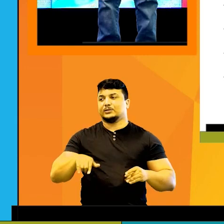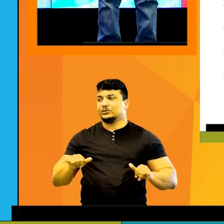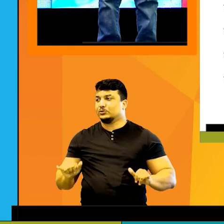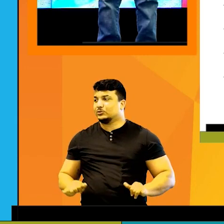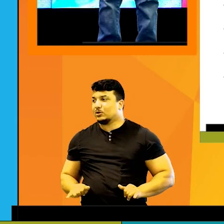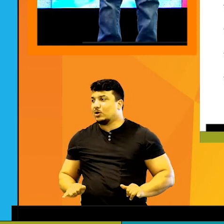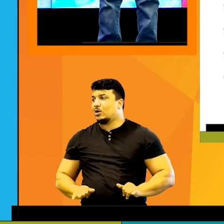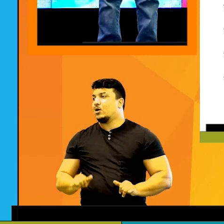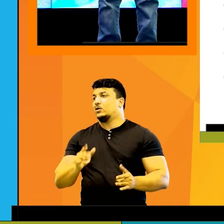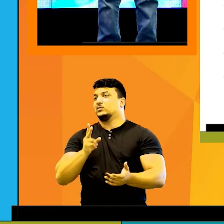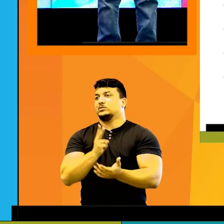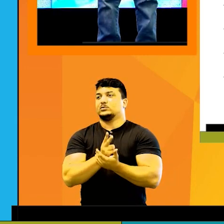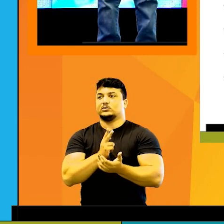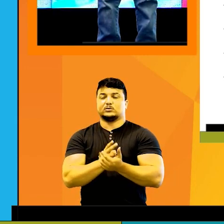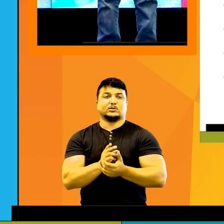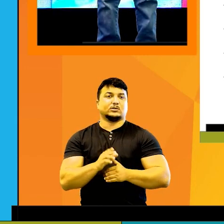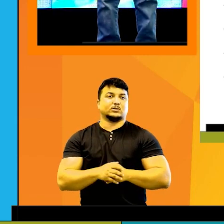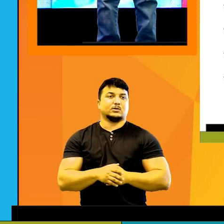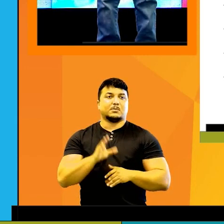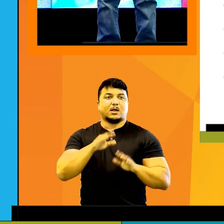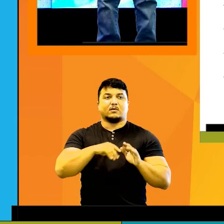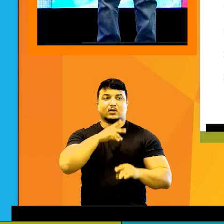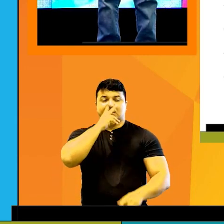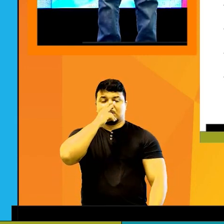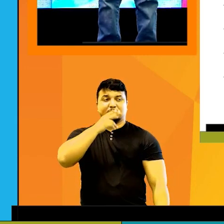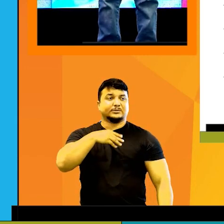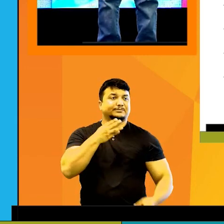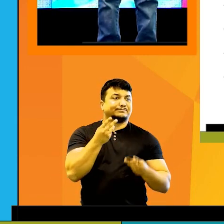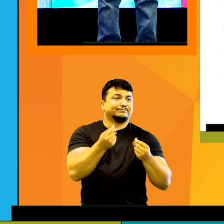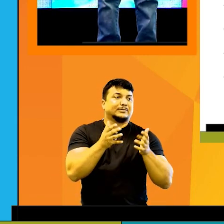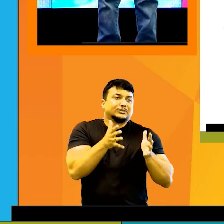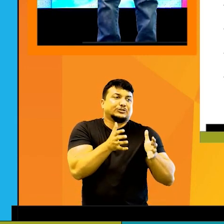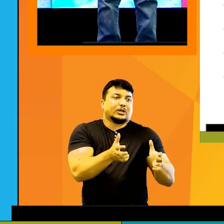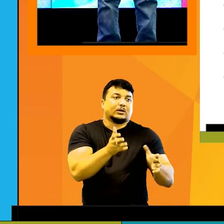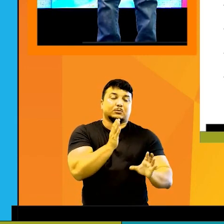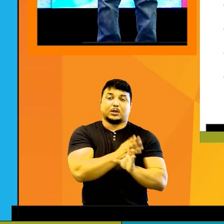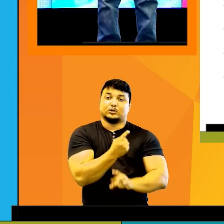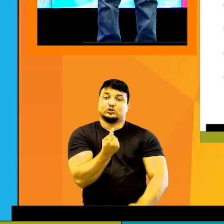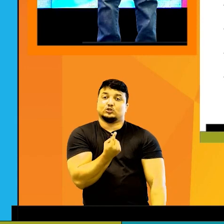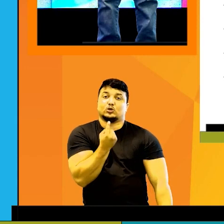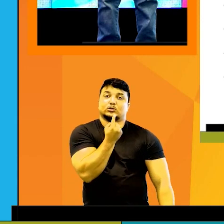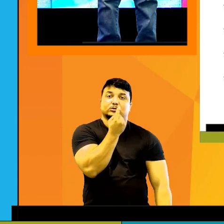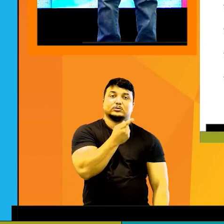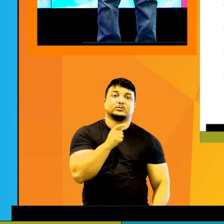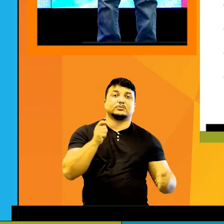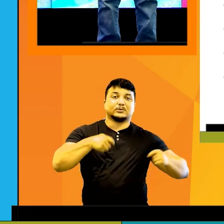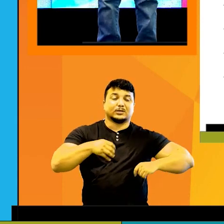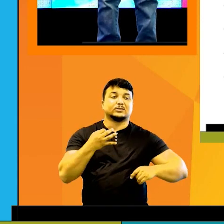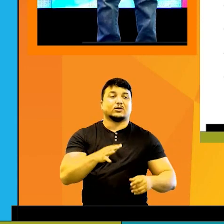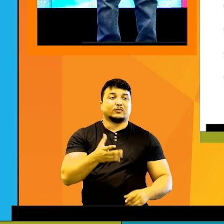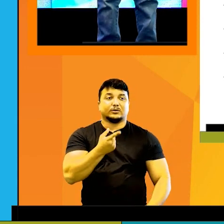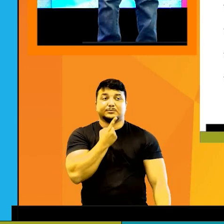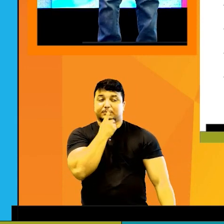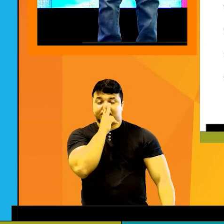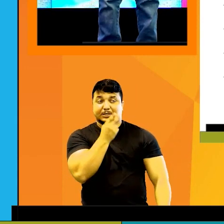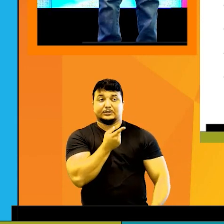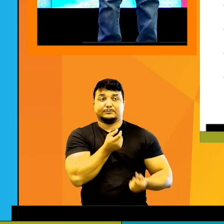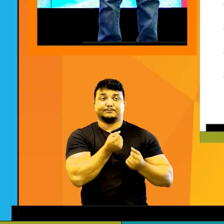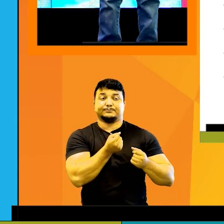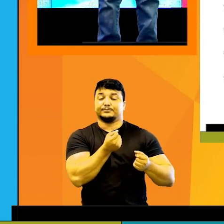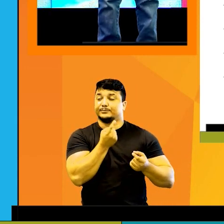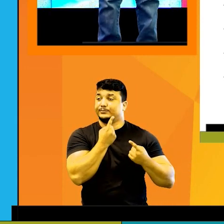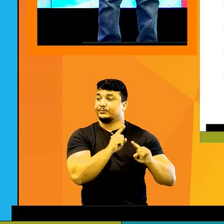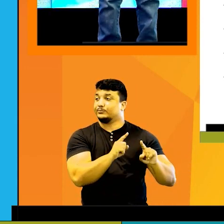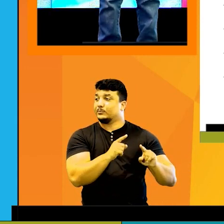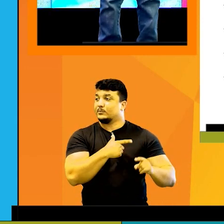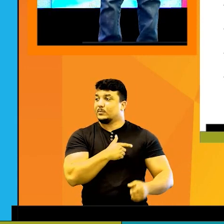sofrem. E normalmente elas se tornam antipáticas. Porque o excesso de solidão pode gerar antipatia. Tu é abusada e antipática.